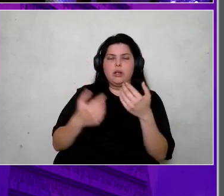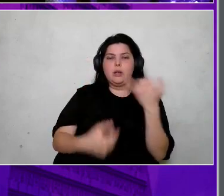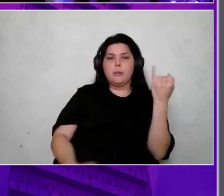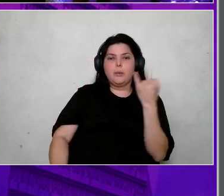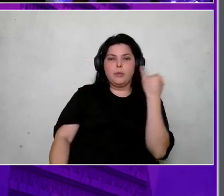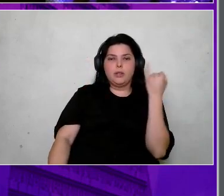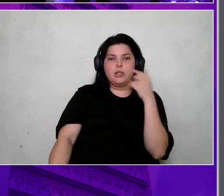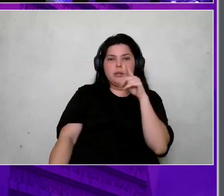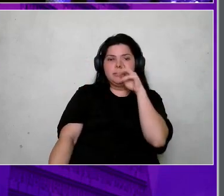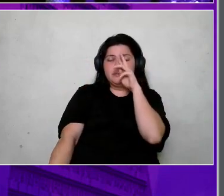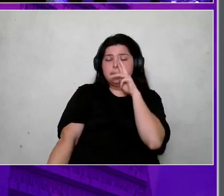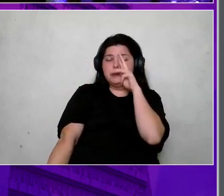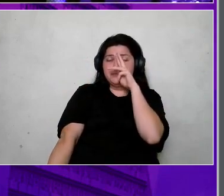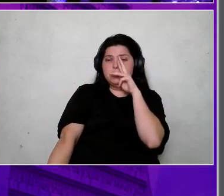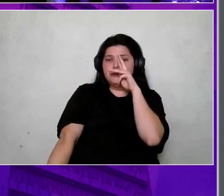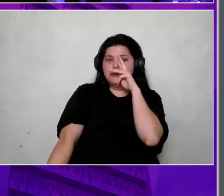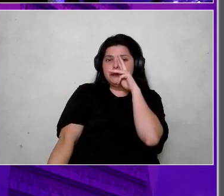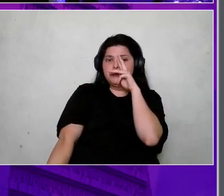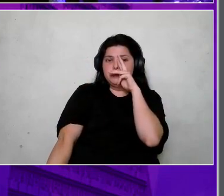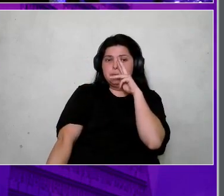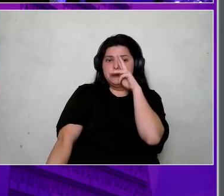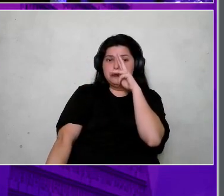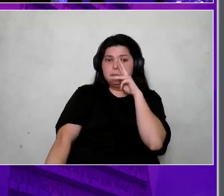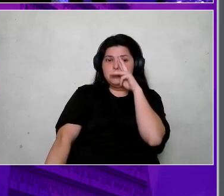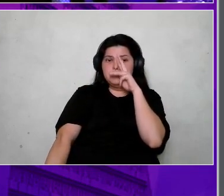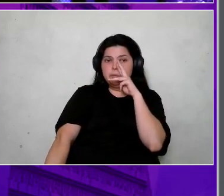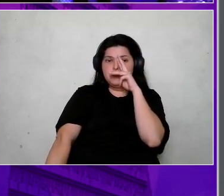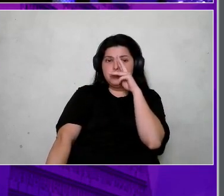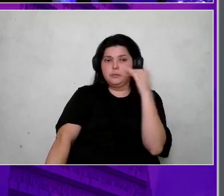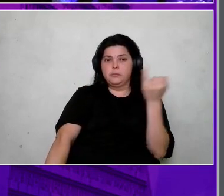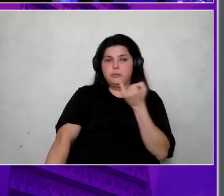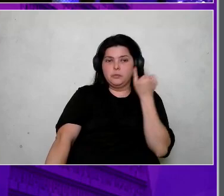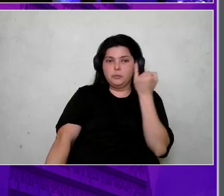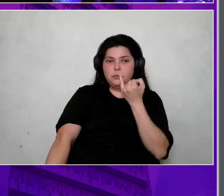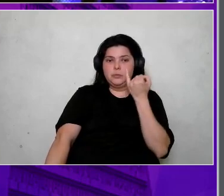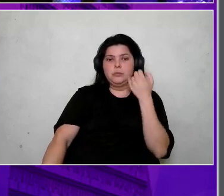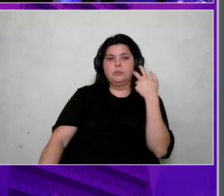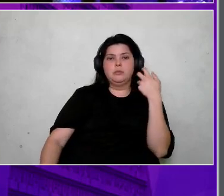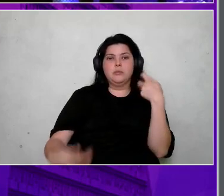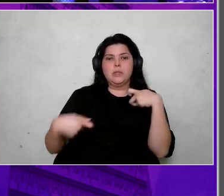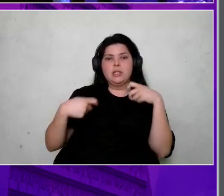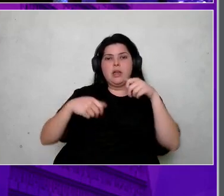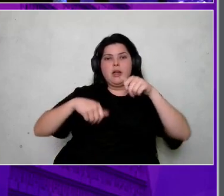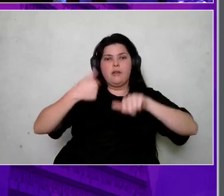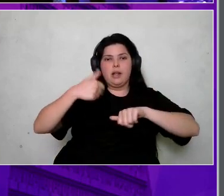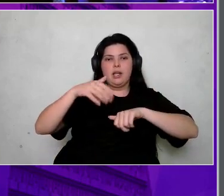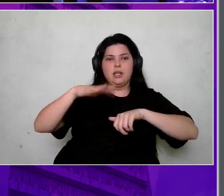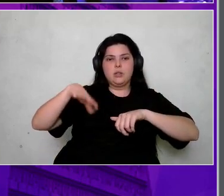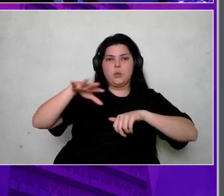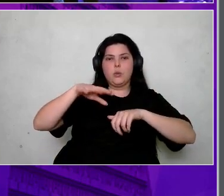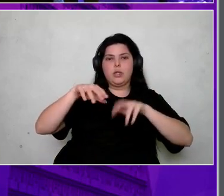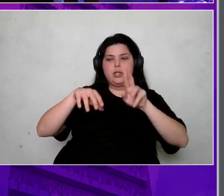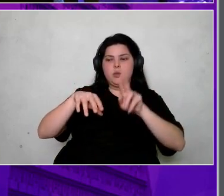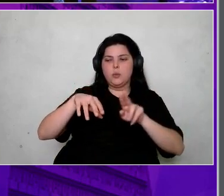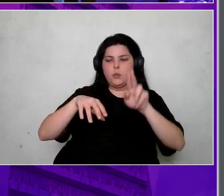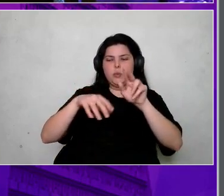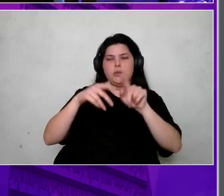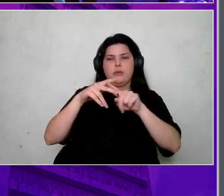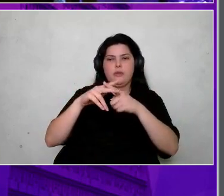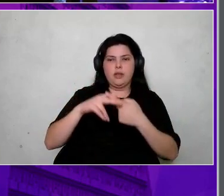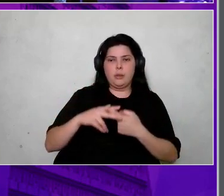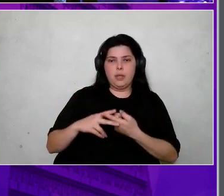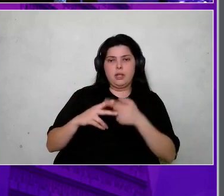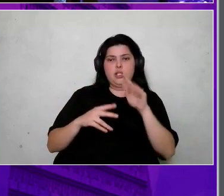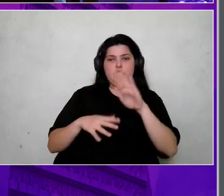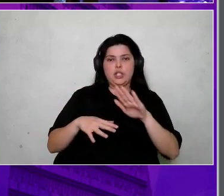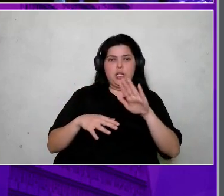né? Risco é algo muito importante, tem que olhar bias, tem que olhar uso de ferramentas de generative AI